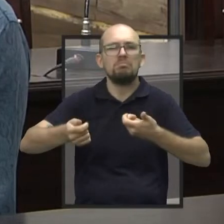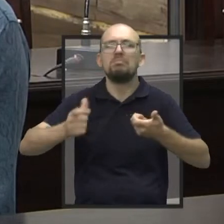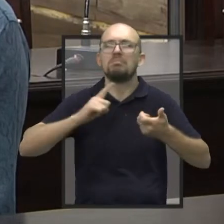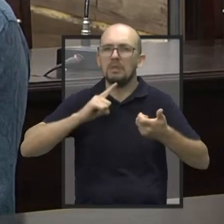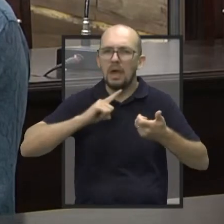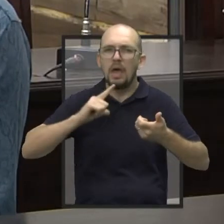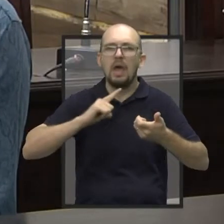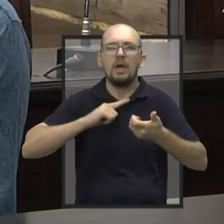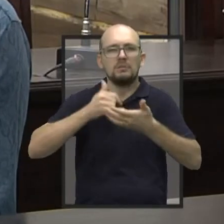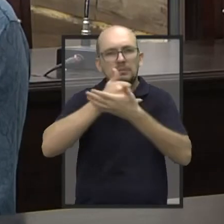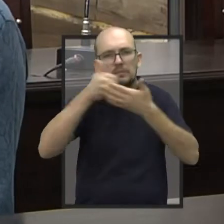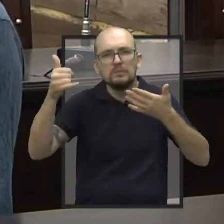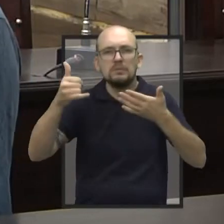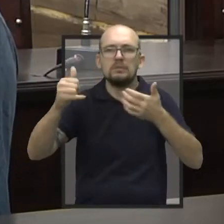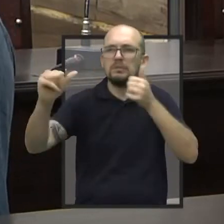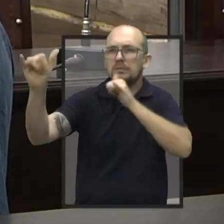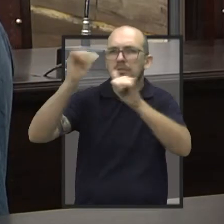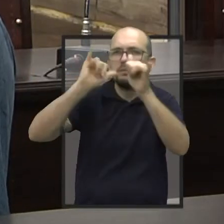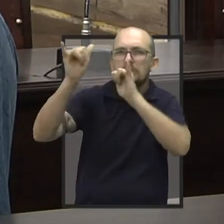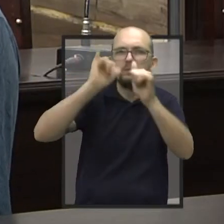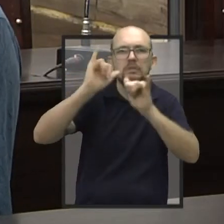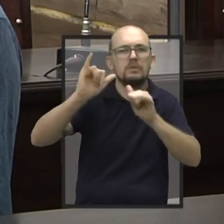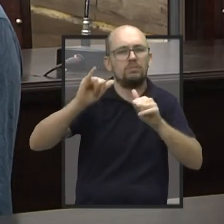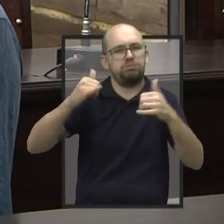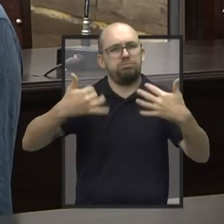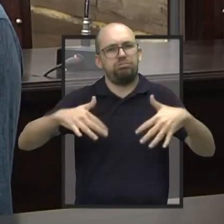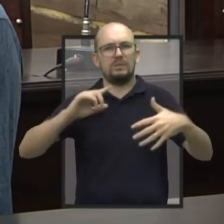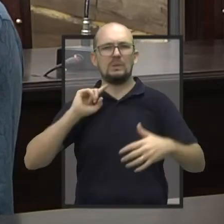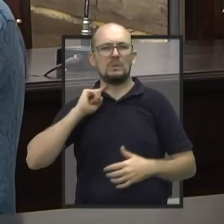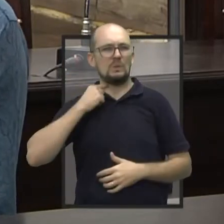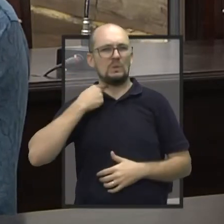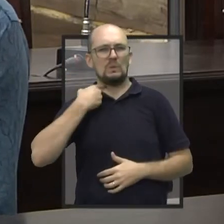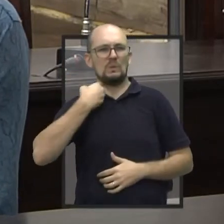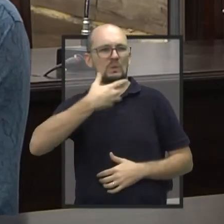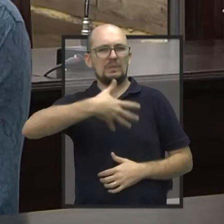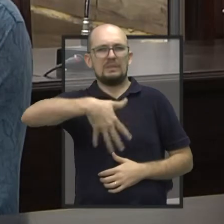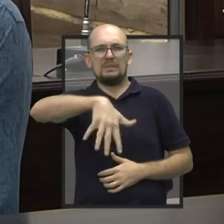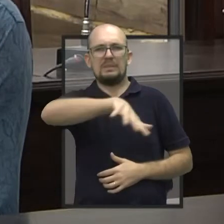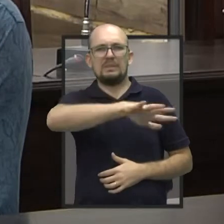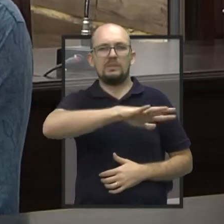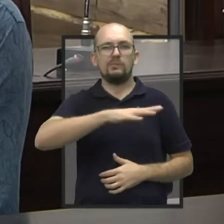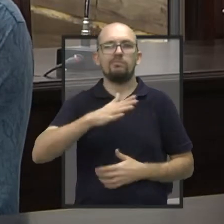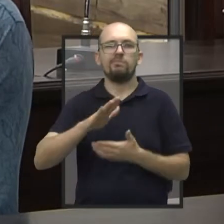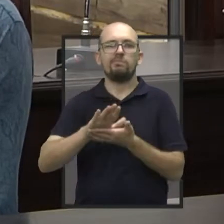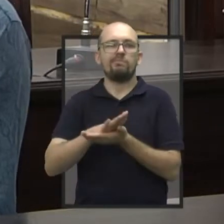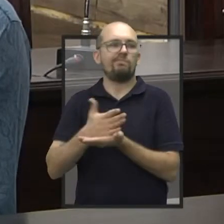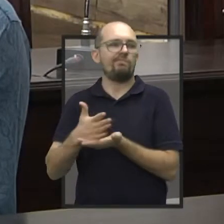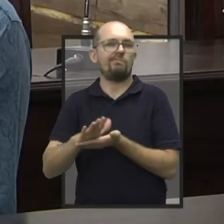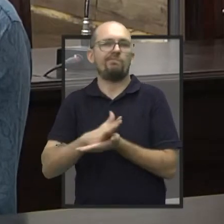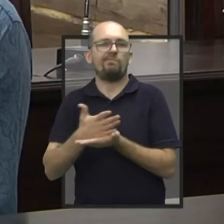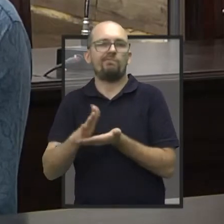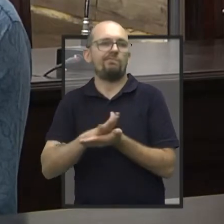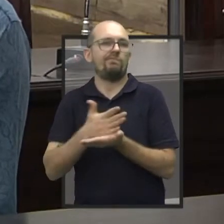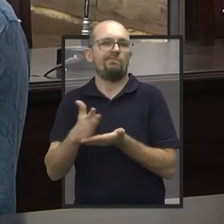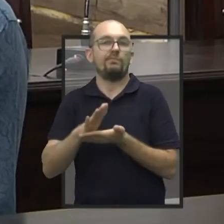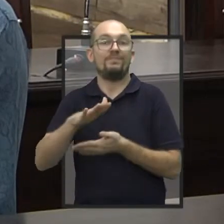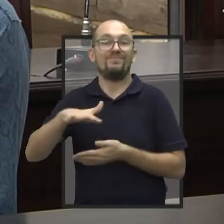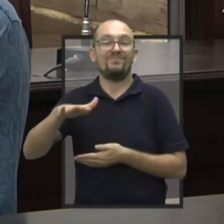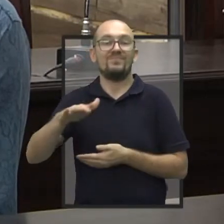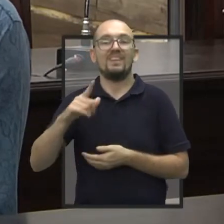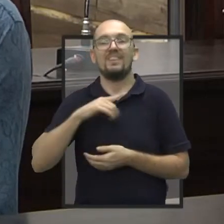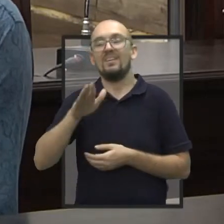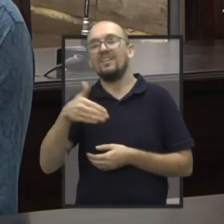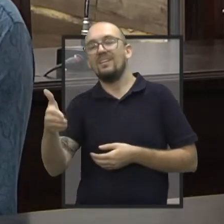bebida, e fazendo uma sujeira tremenda ali, incomodando o sossego do pessoal ali do Jardim América, que dá costas